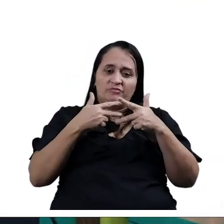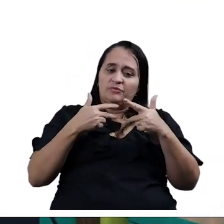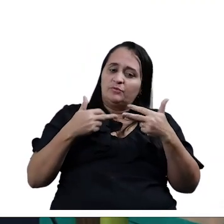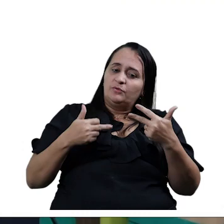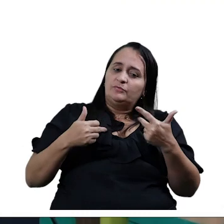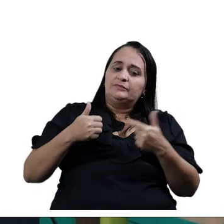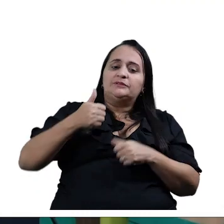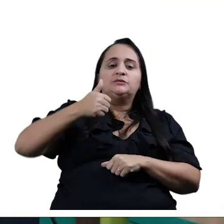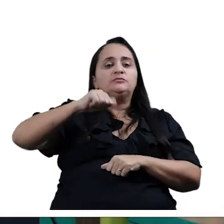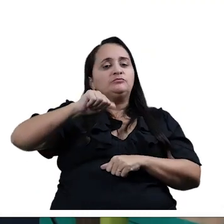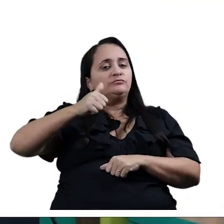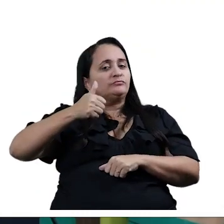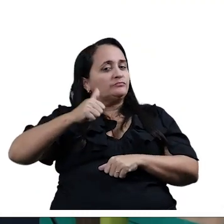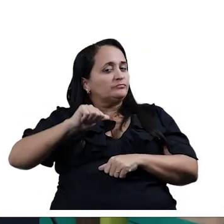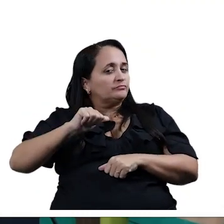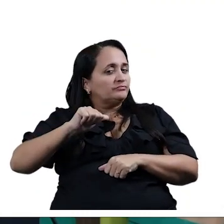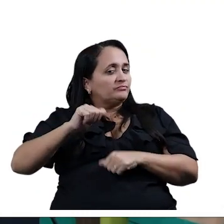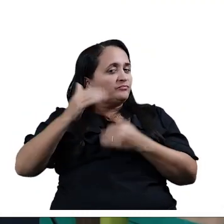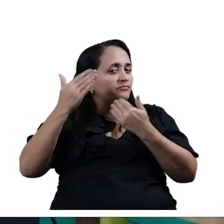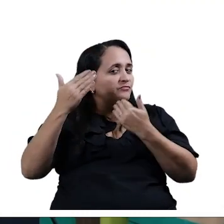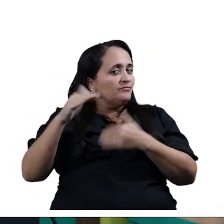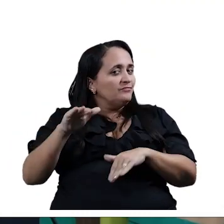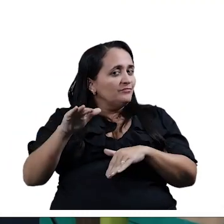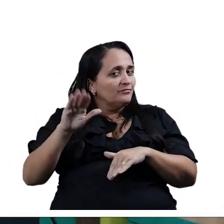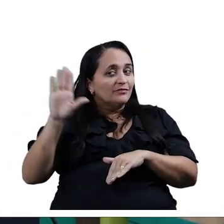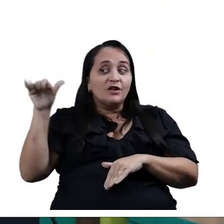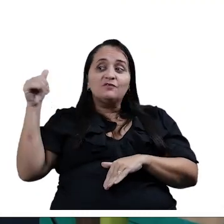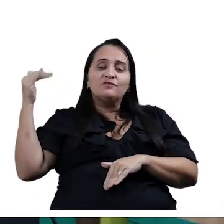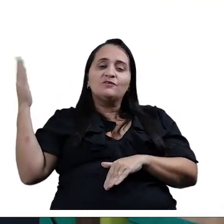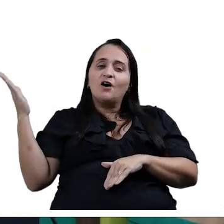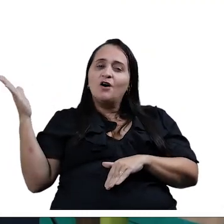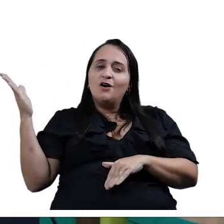de avaliações externas que vão